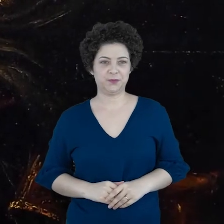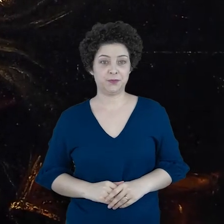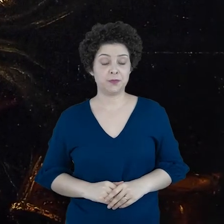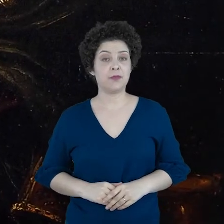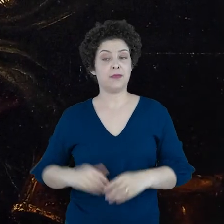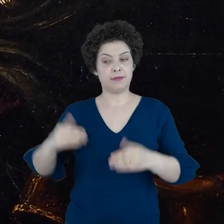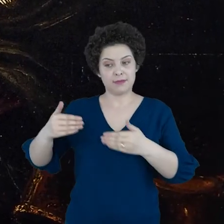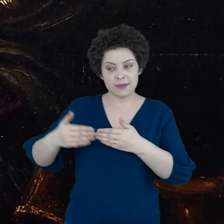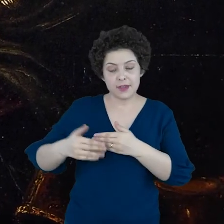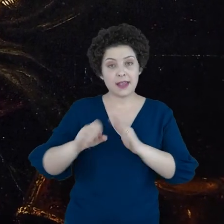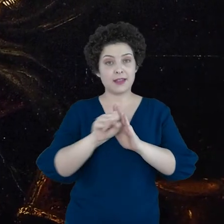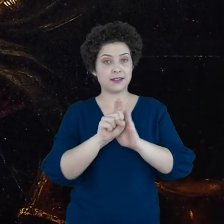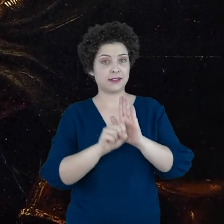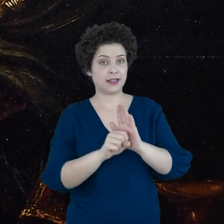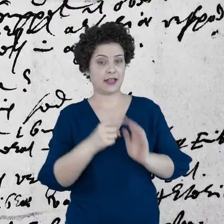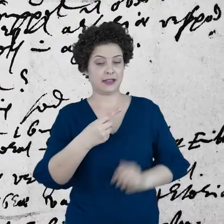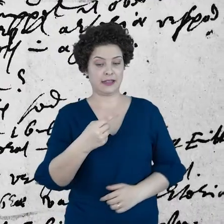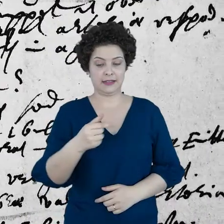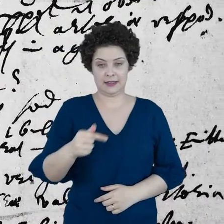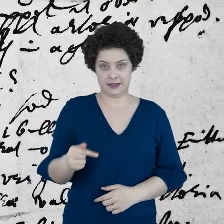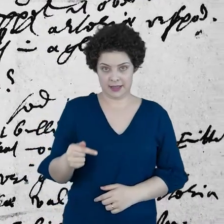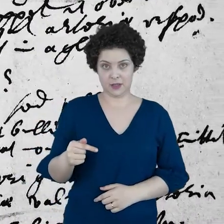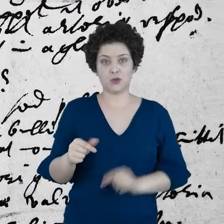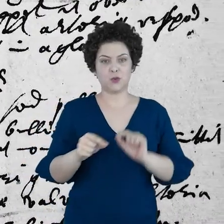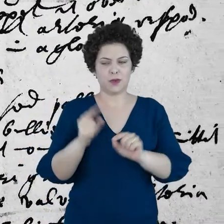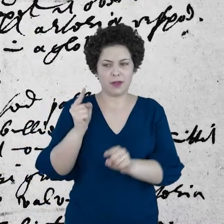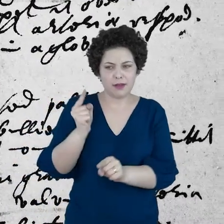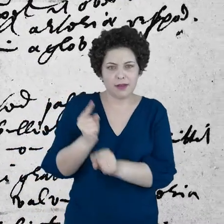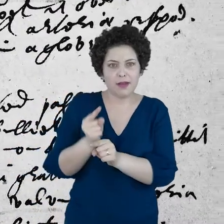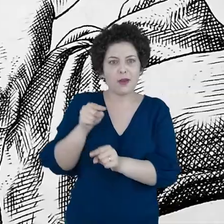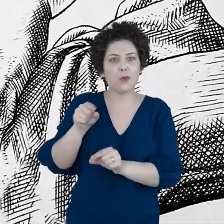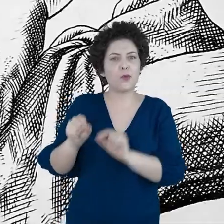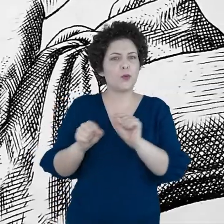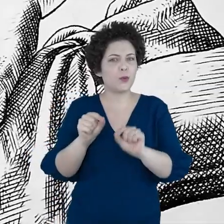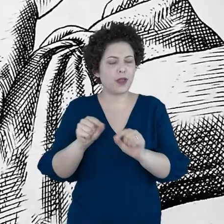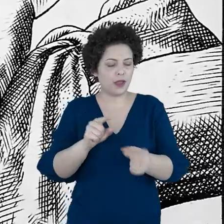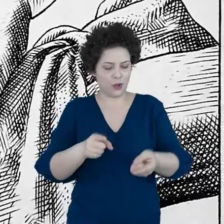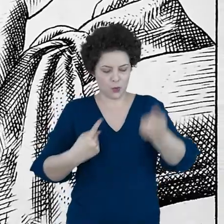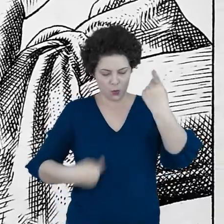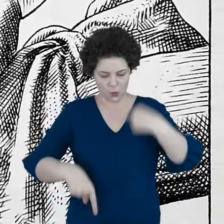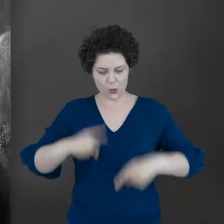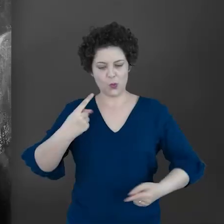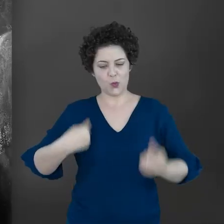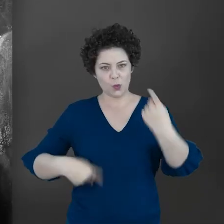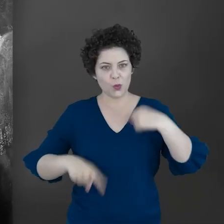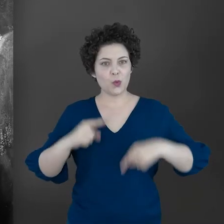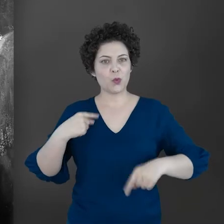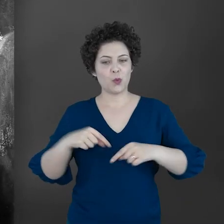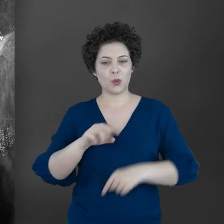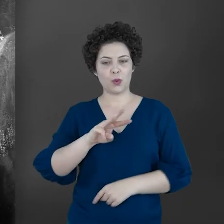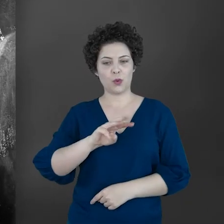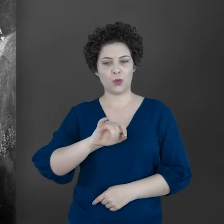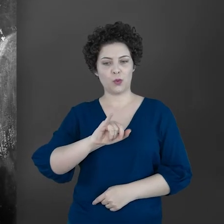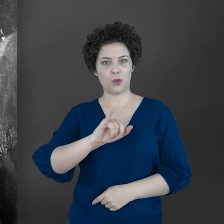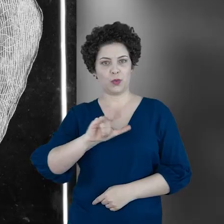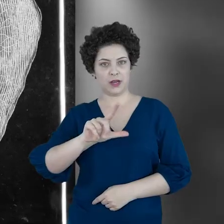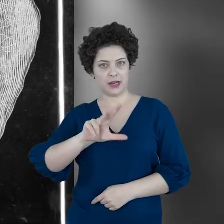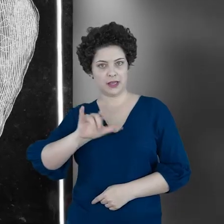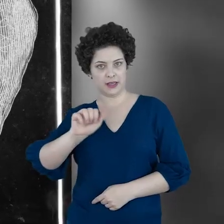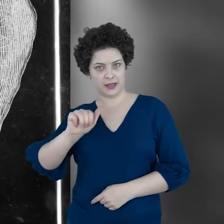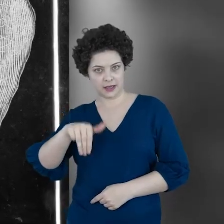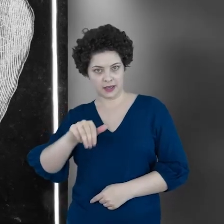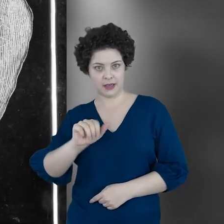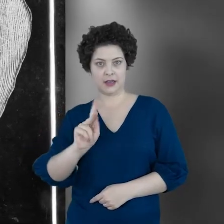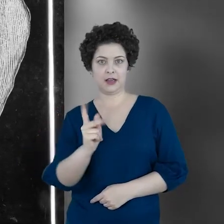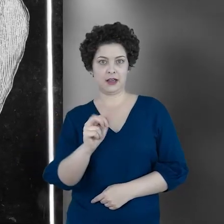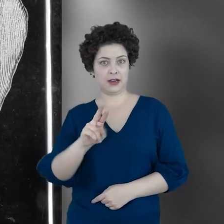Foi a partir do século XVII, com a descoberta do sistema circulatório por William Harvey, que o